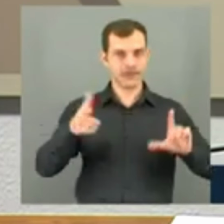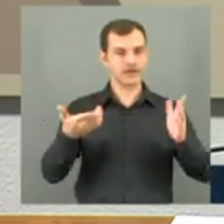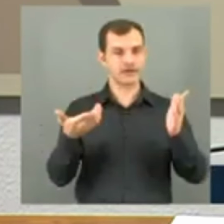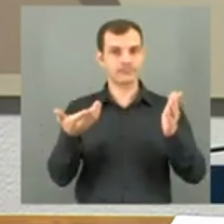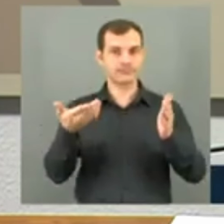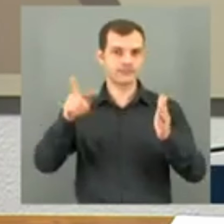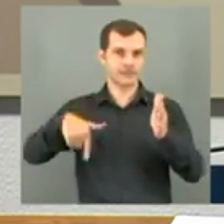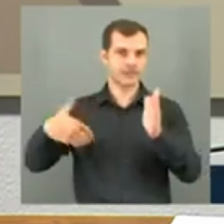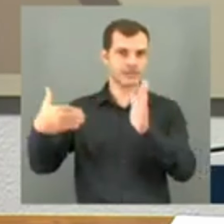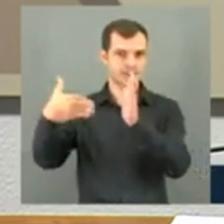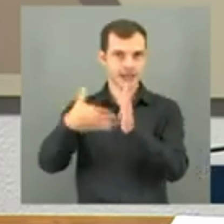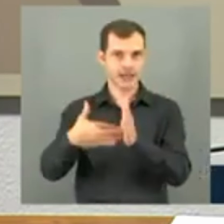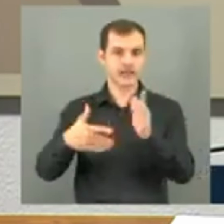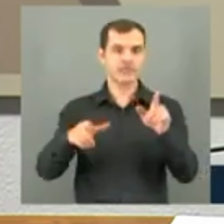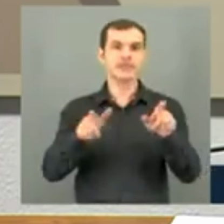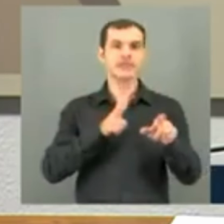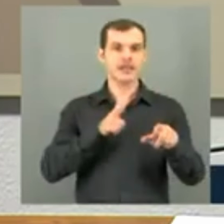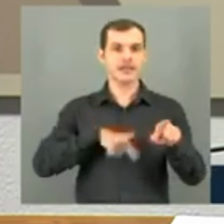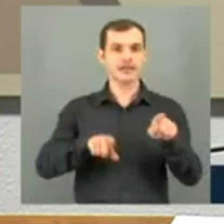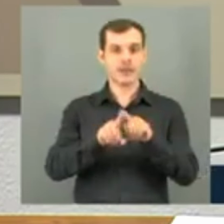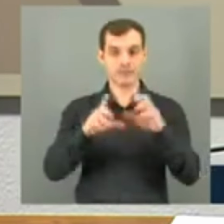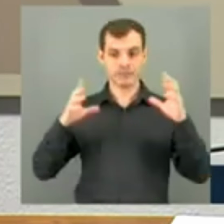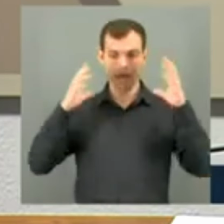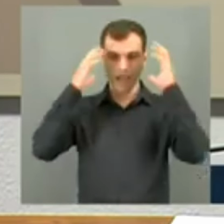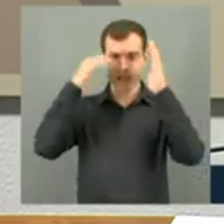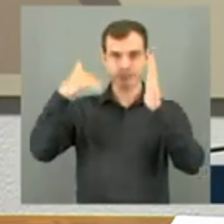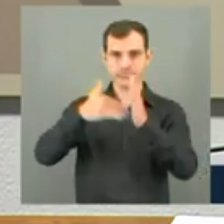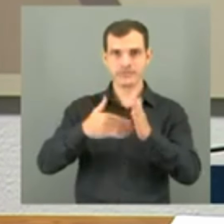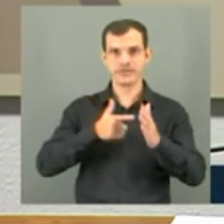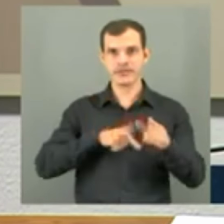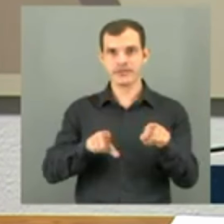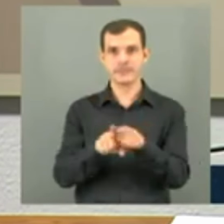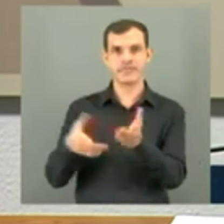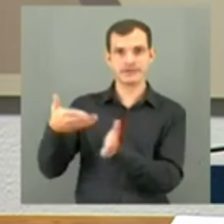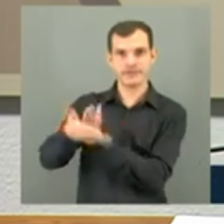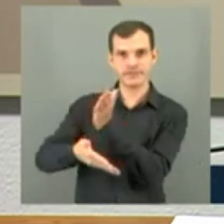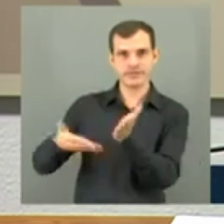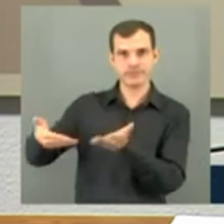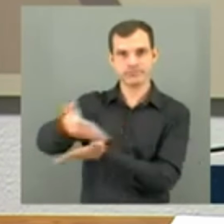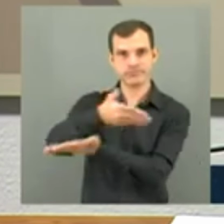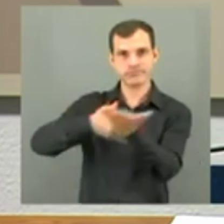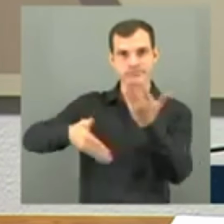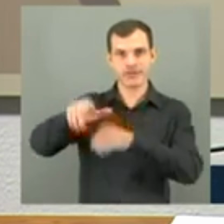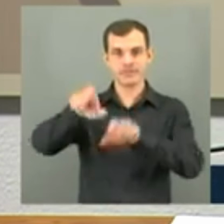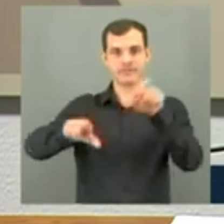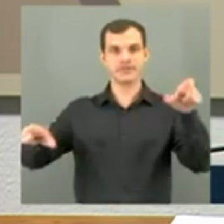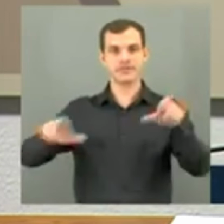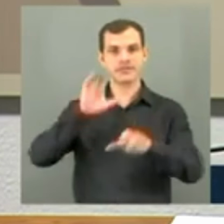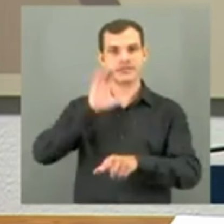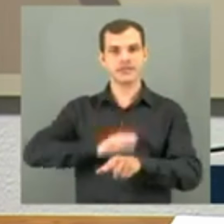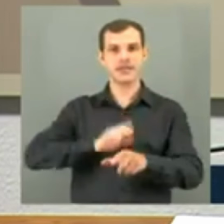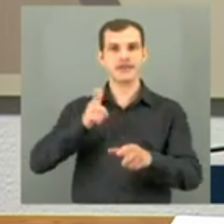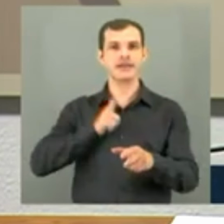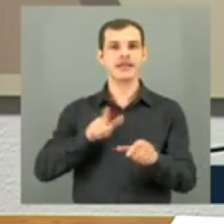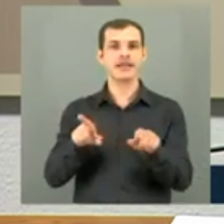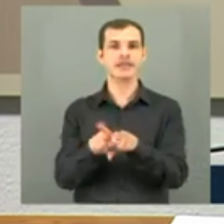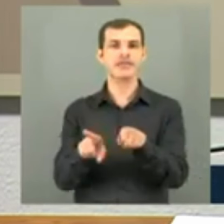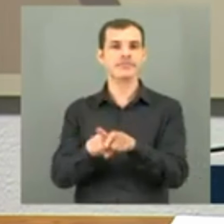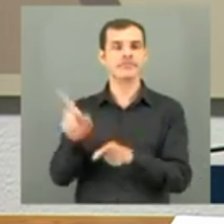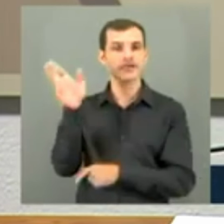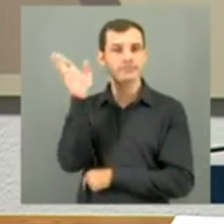e contará com serviços de interatividade com o cidadão. Ouvidoria através do telefone